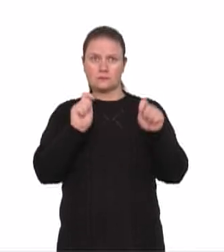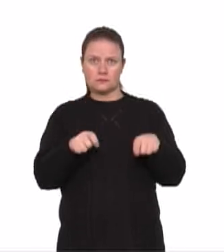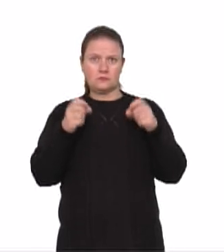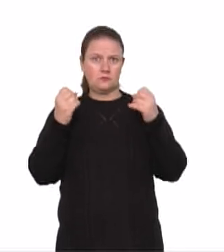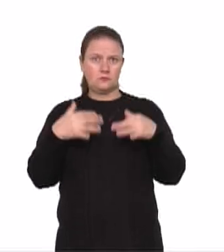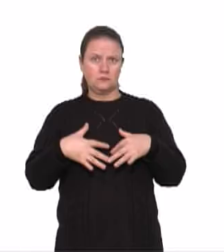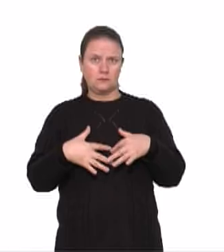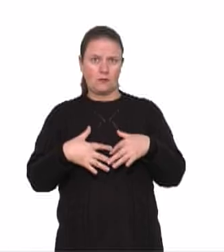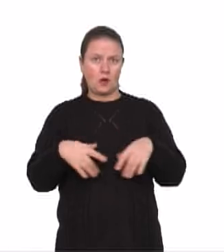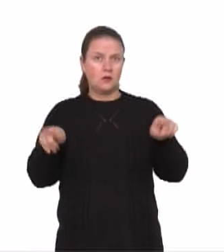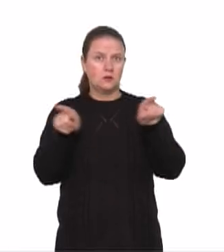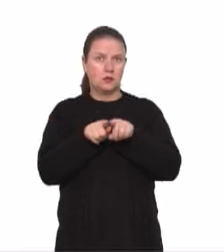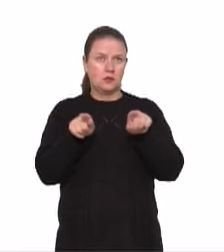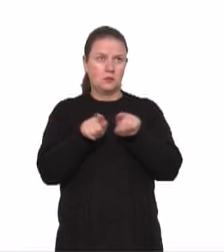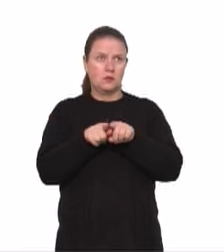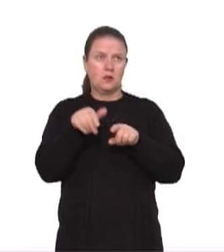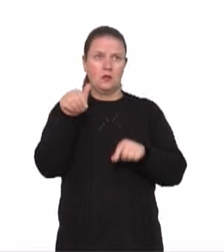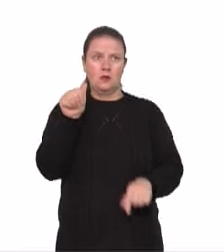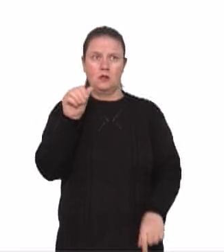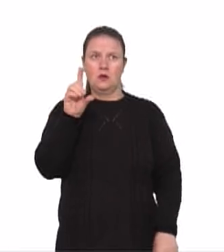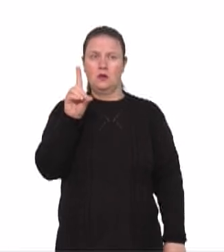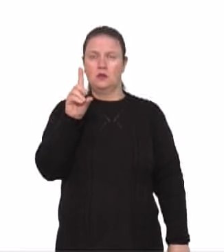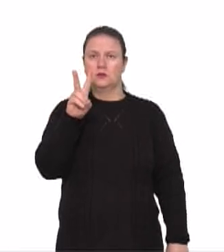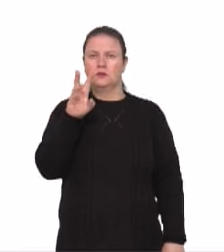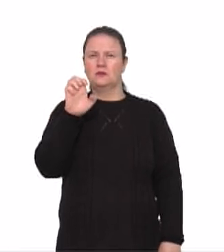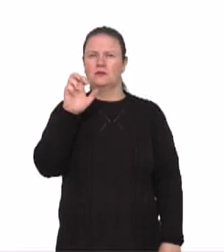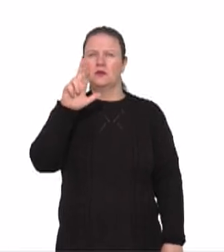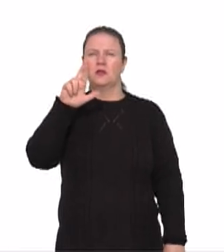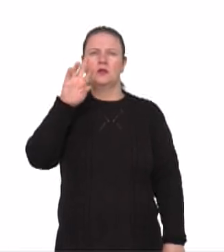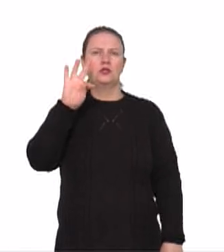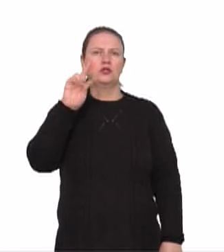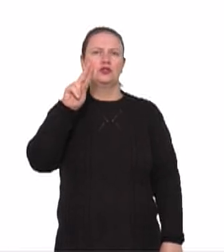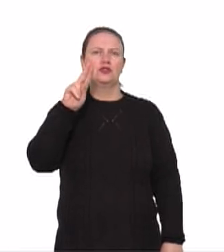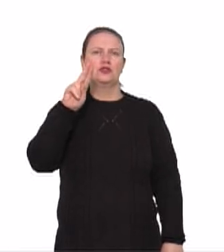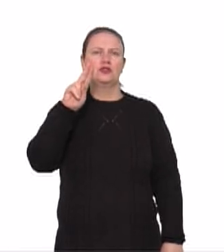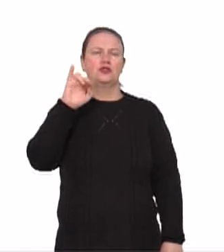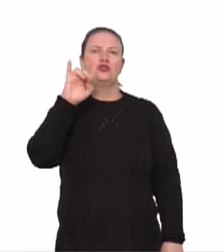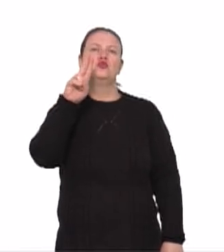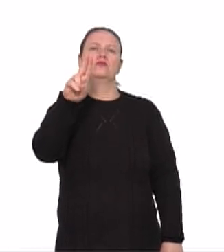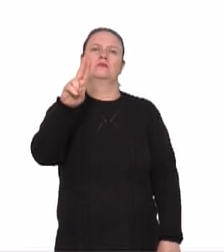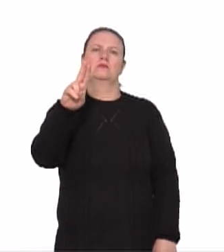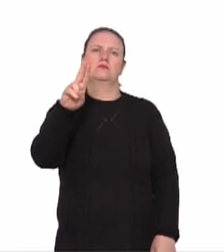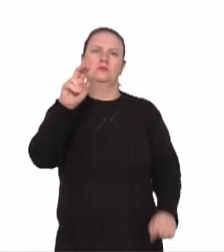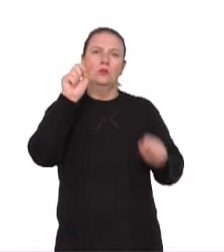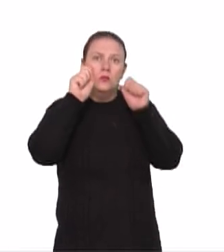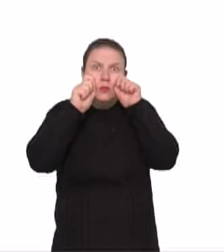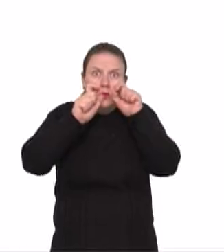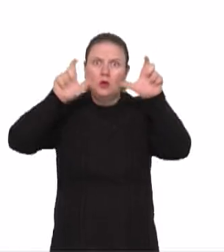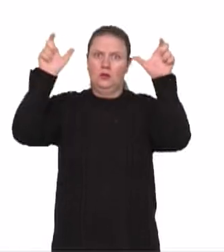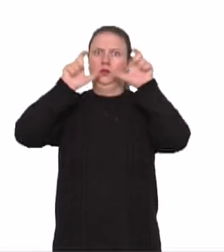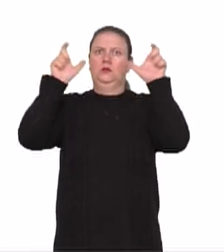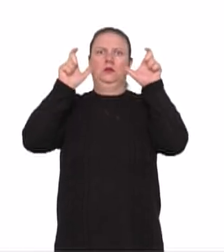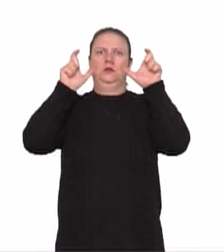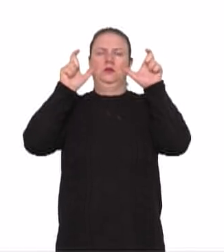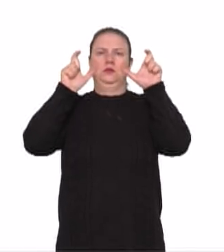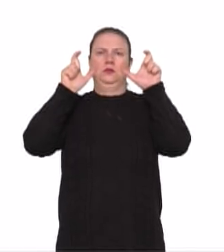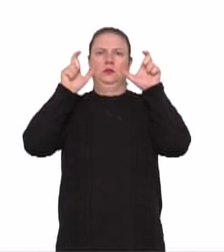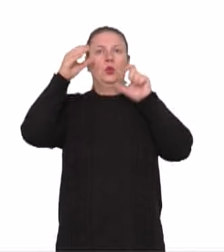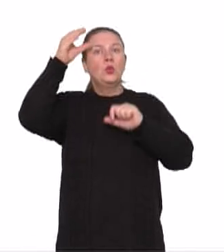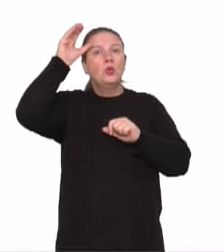ele advertiu, ele fez uma advertência para que tomemos consciência, temos que nos sensibilizar com essa